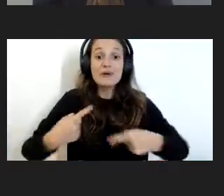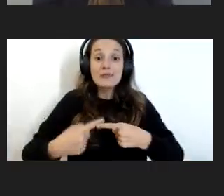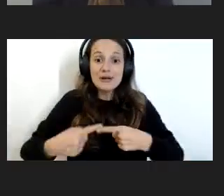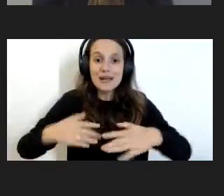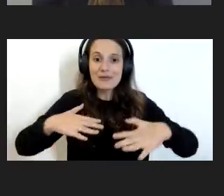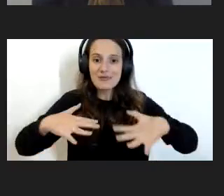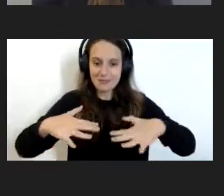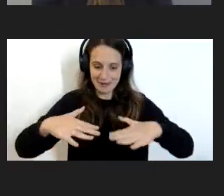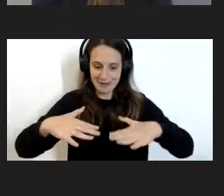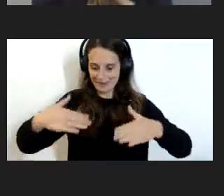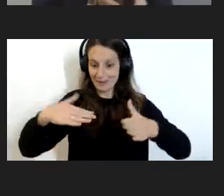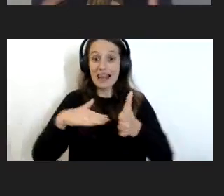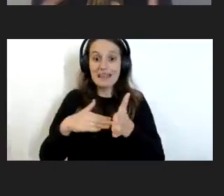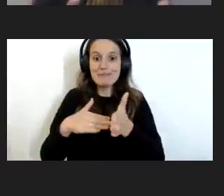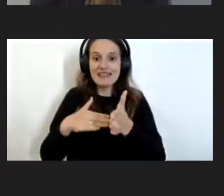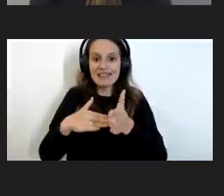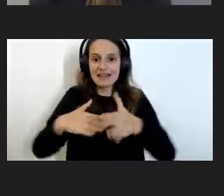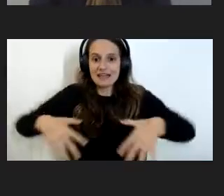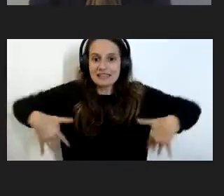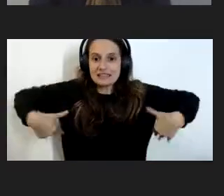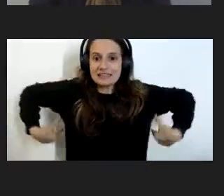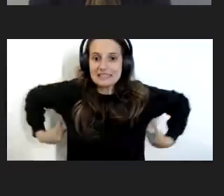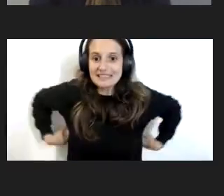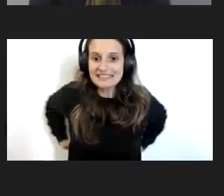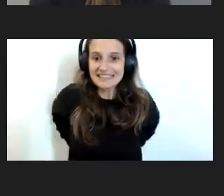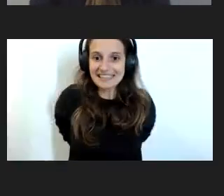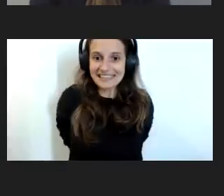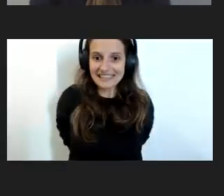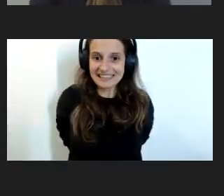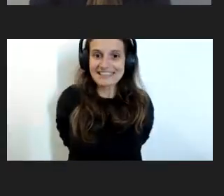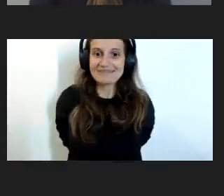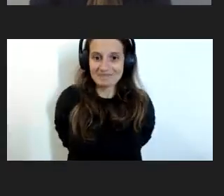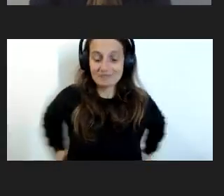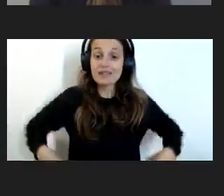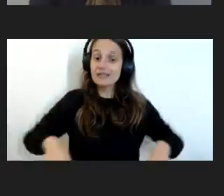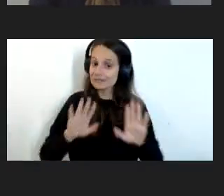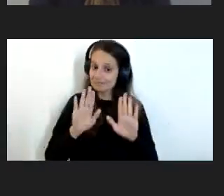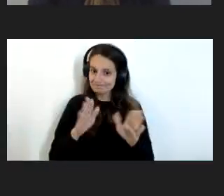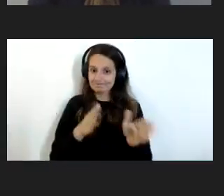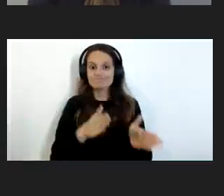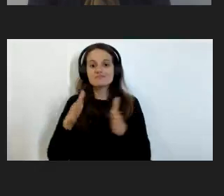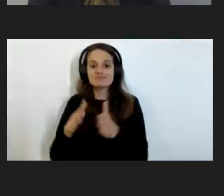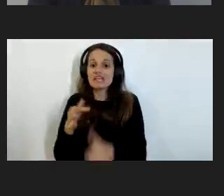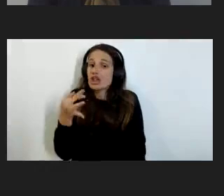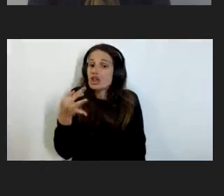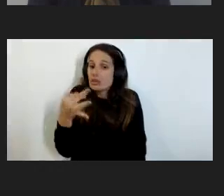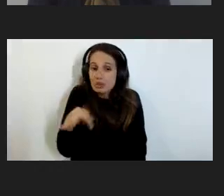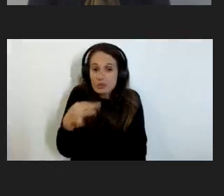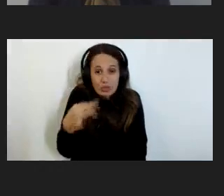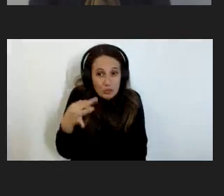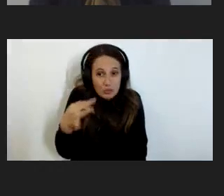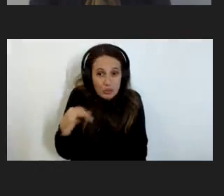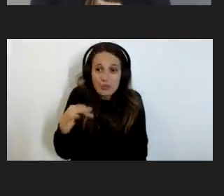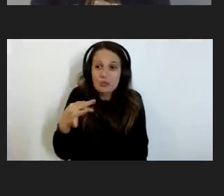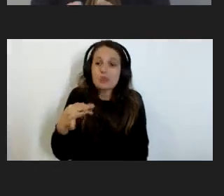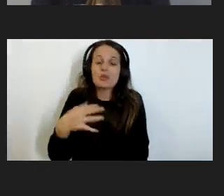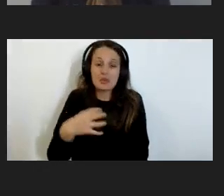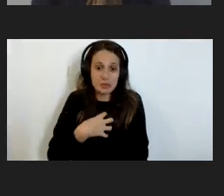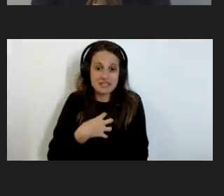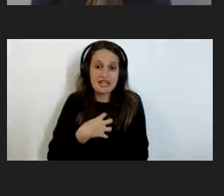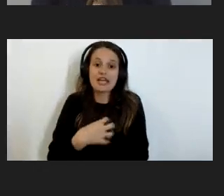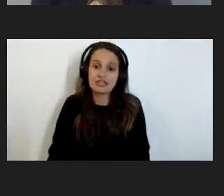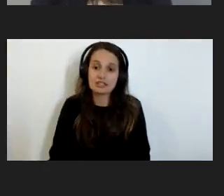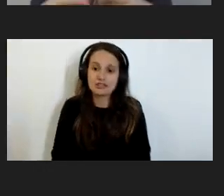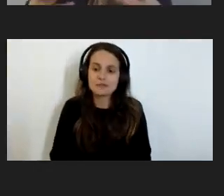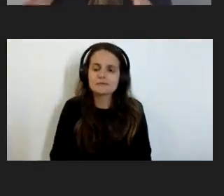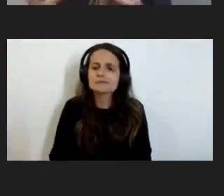Somado-se a isso, né, sente muita dor, e o que a gente chama de